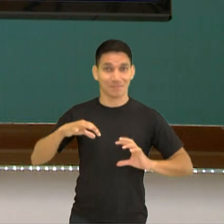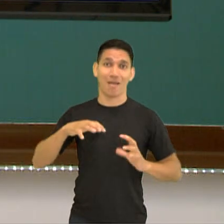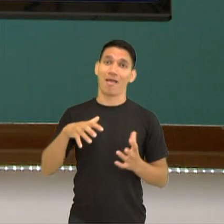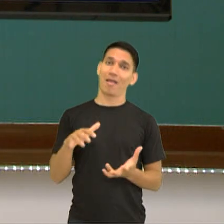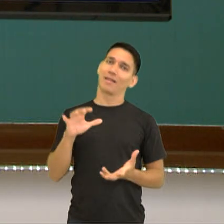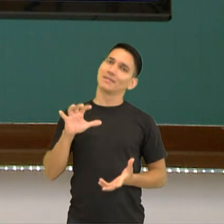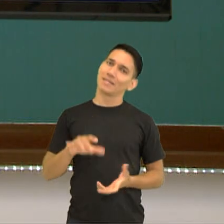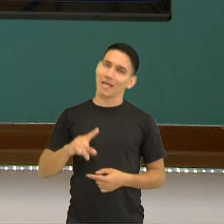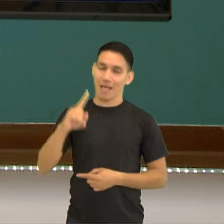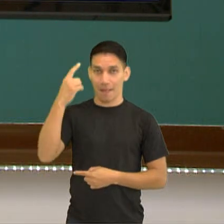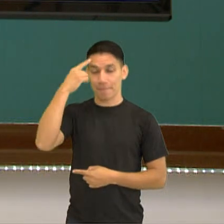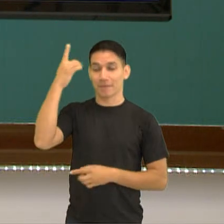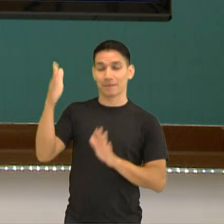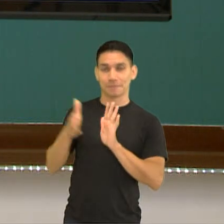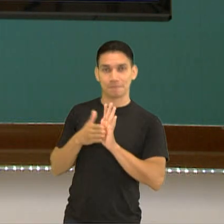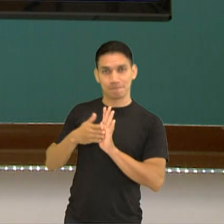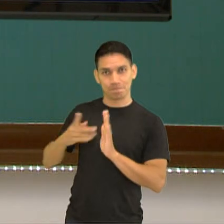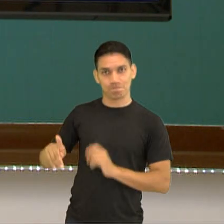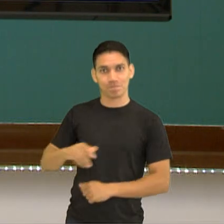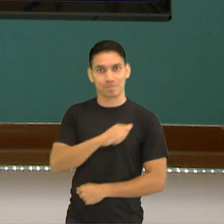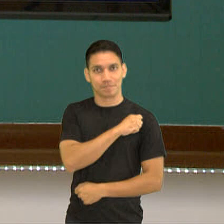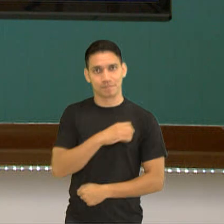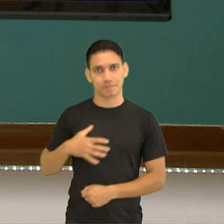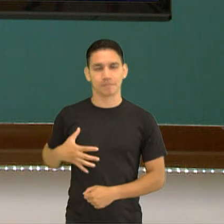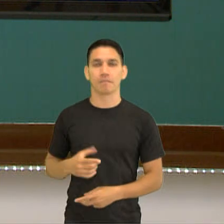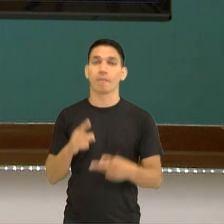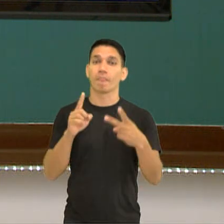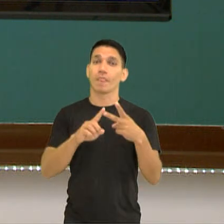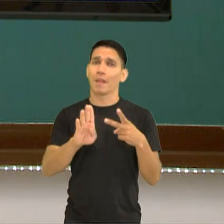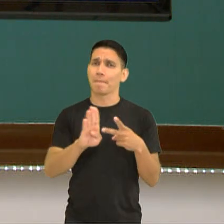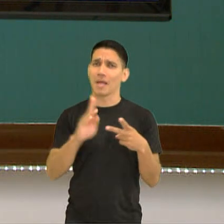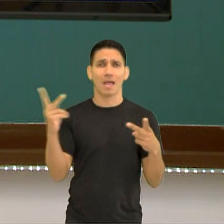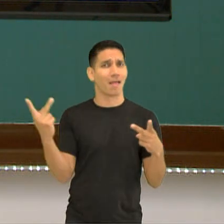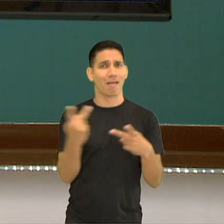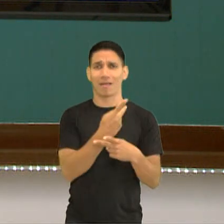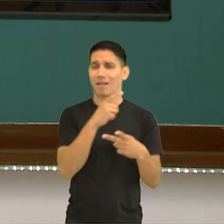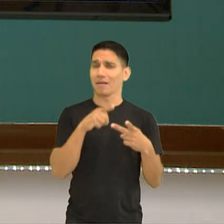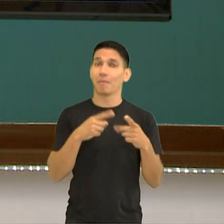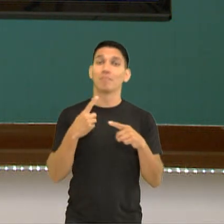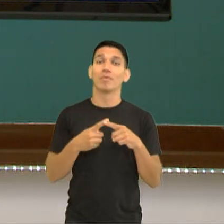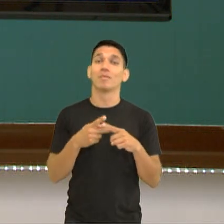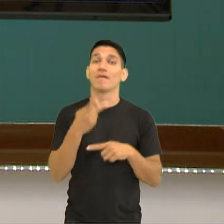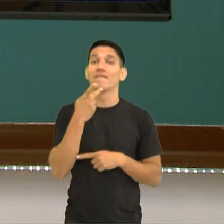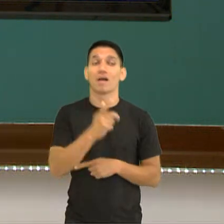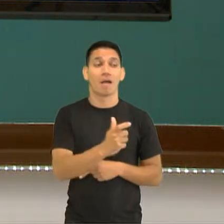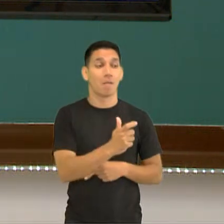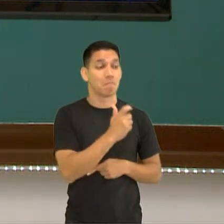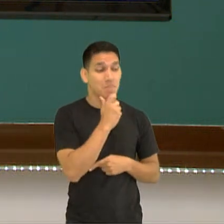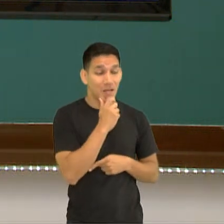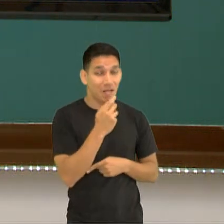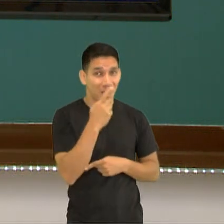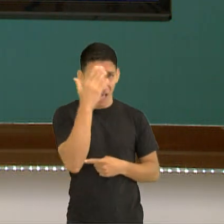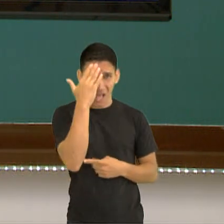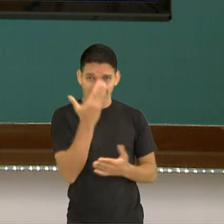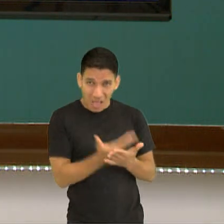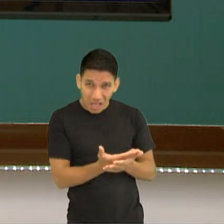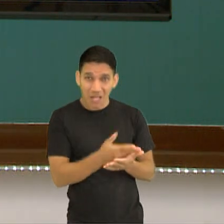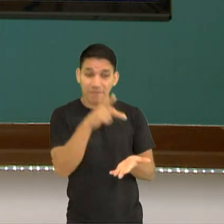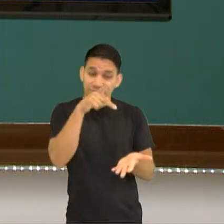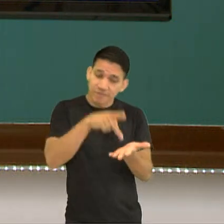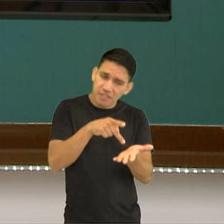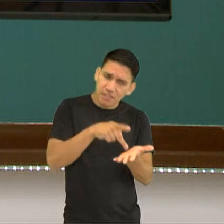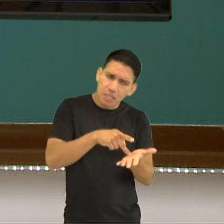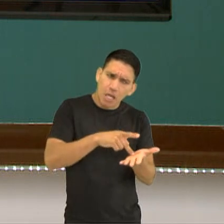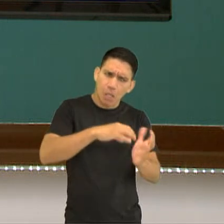aí de Aristóteles, tá? A B está incorreta porque vai falar que o Platão acredita que a verdade está na aparência sensível. Isso